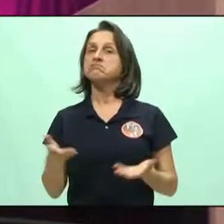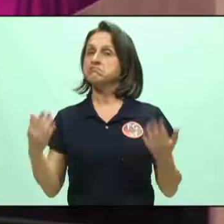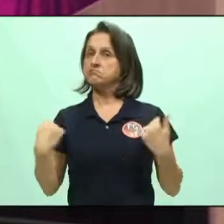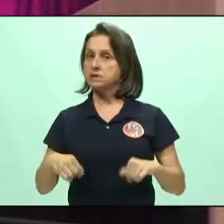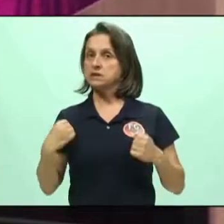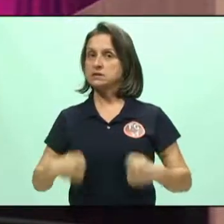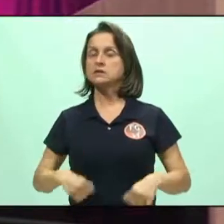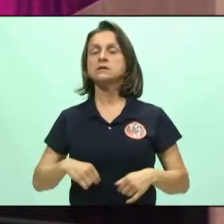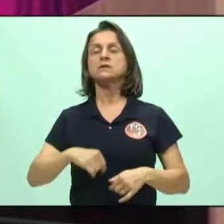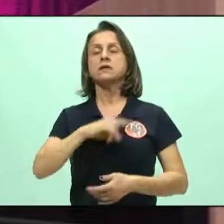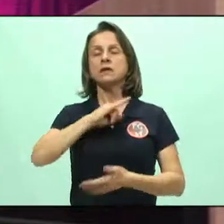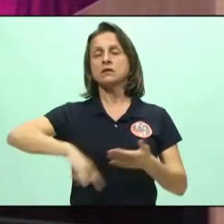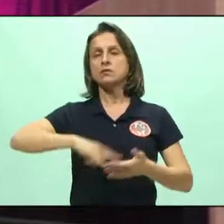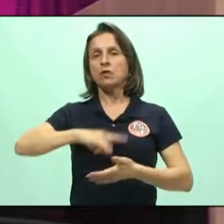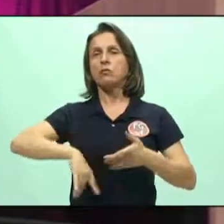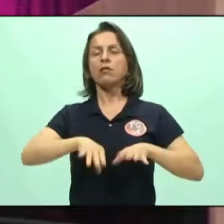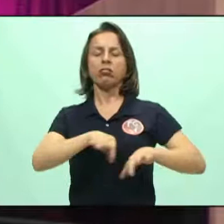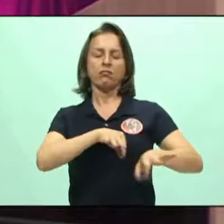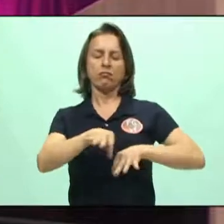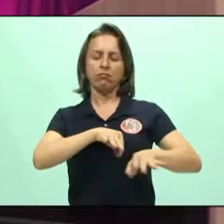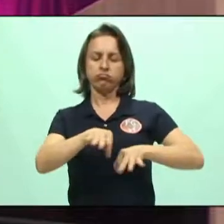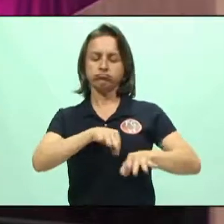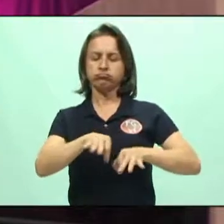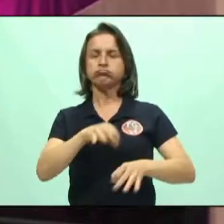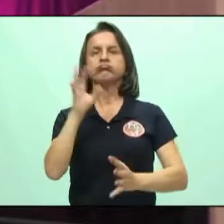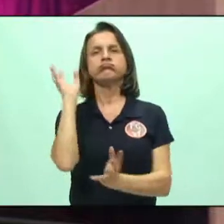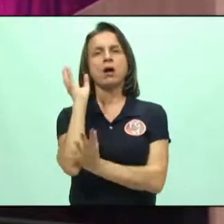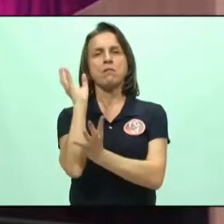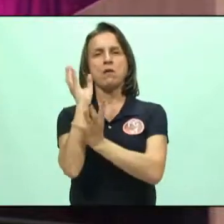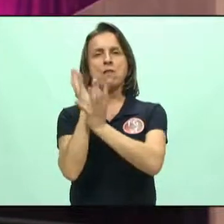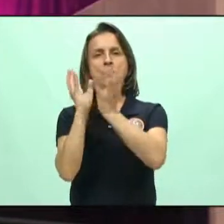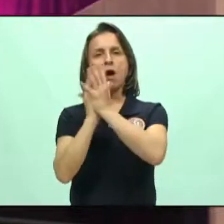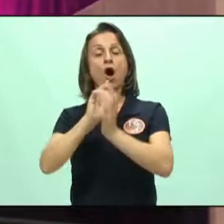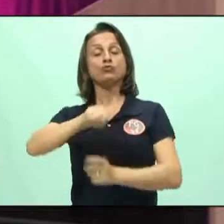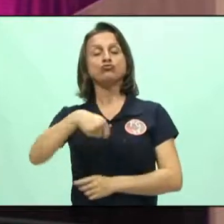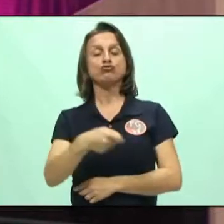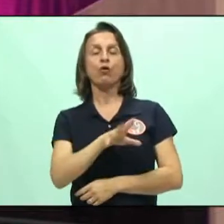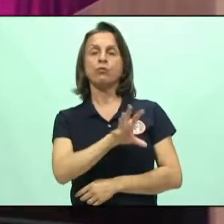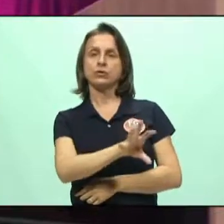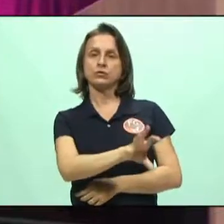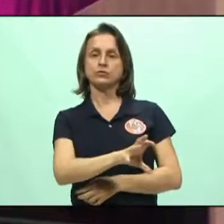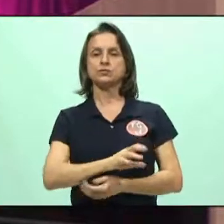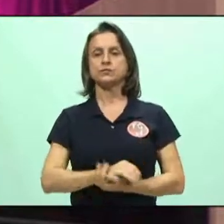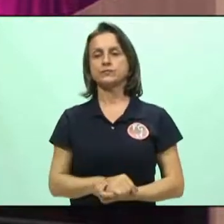trâmites administrativos necessários diante de tal situação